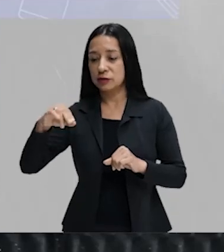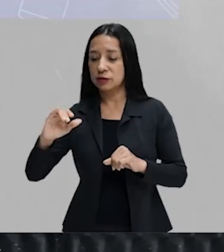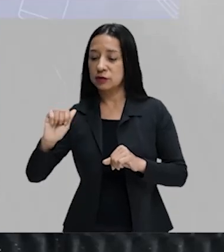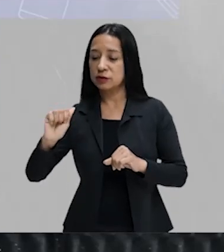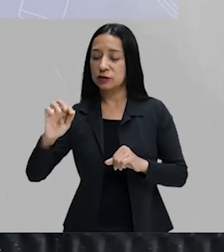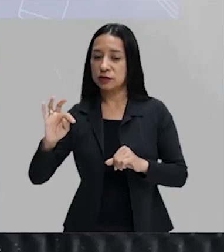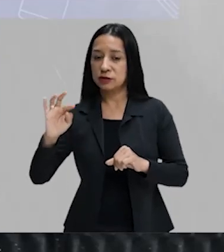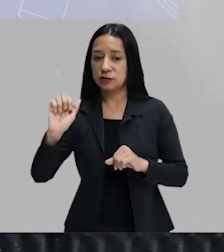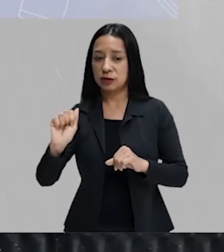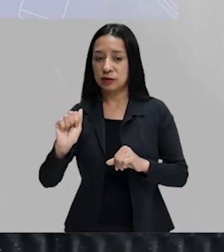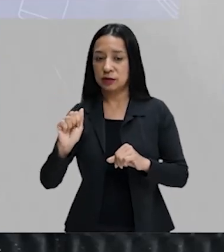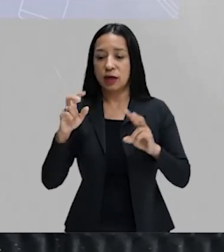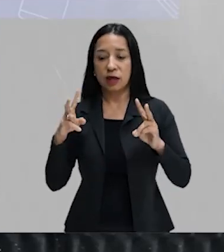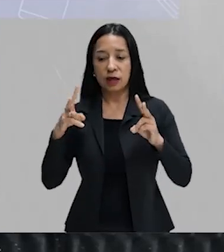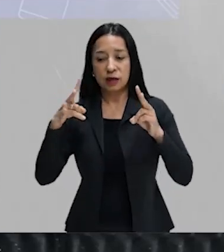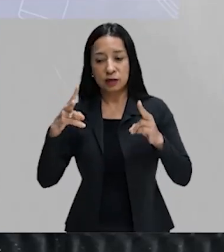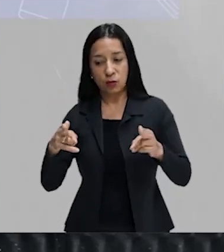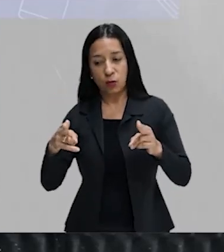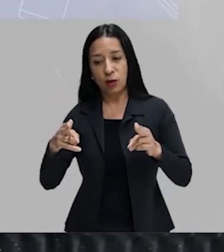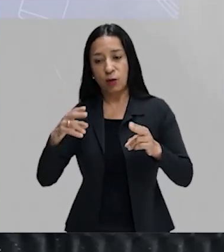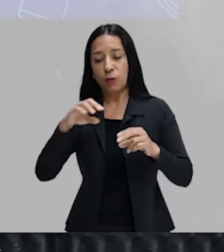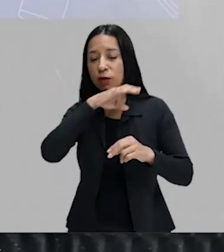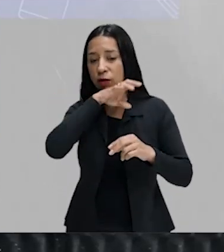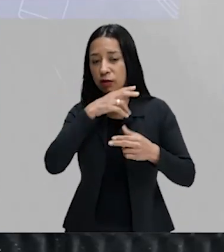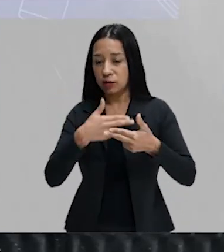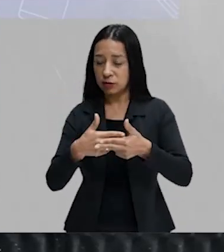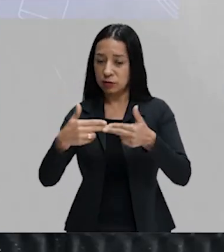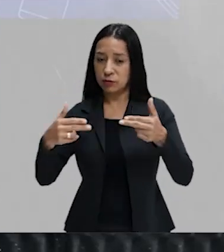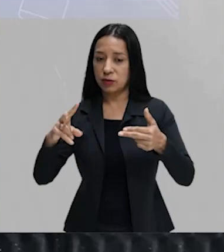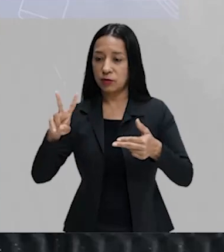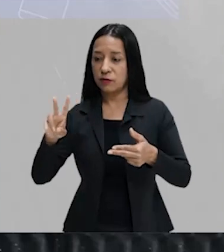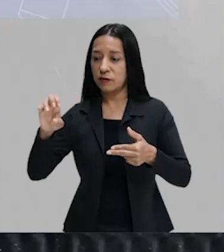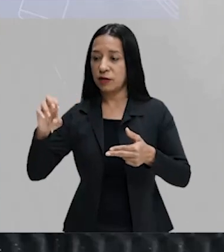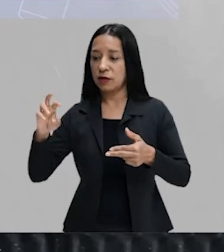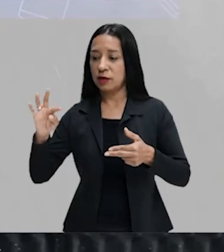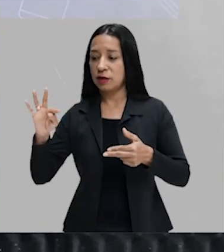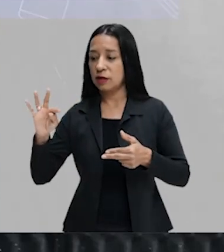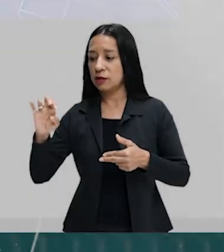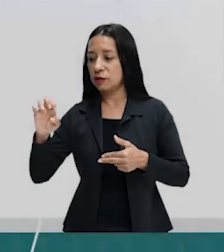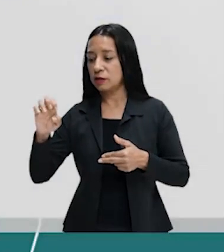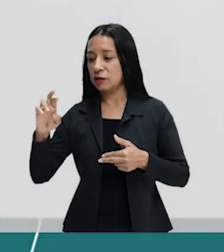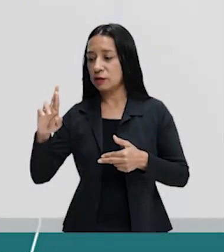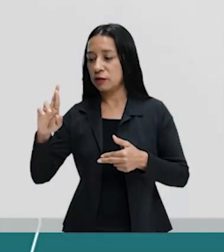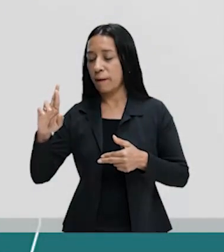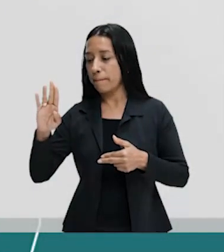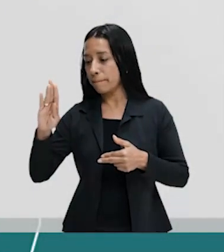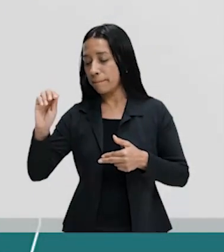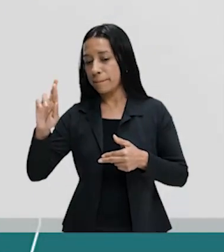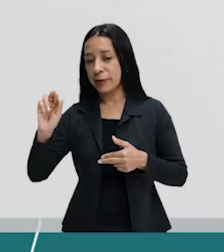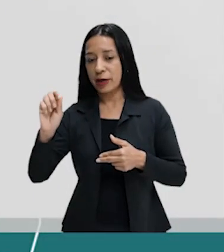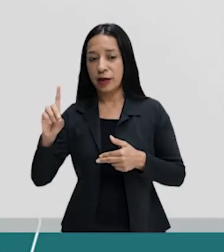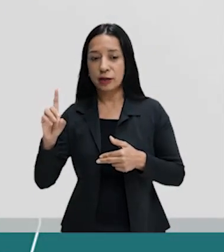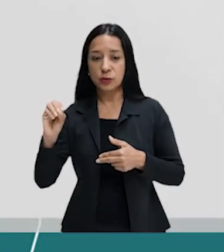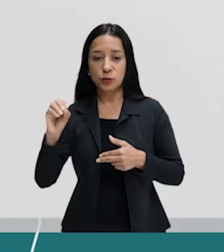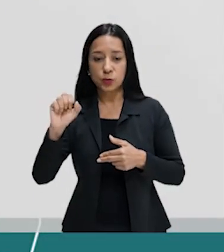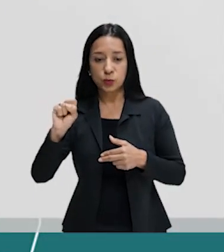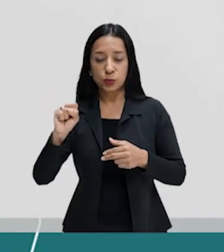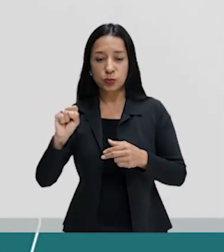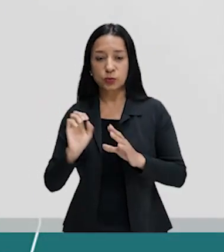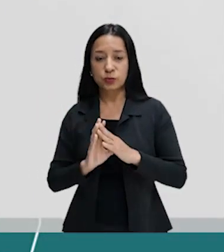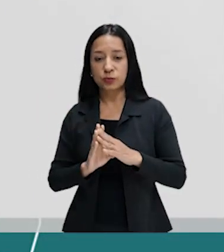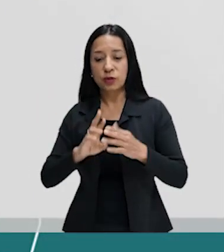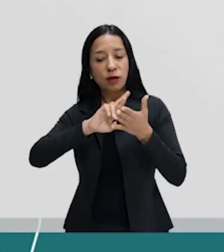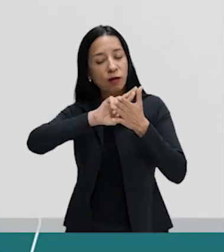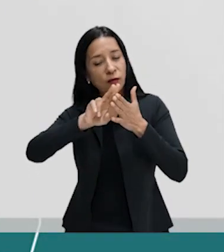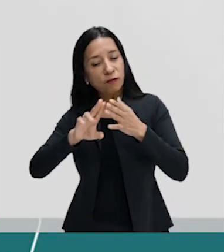a mesma coisa que animal vertebrado. Então, pessoal, esses são os vários filos, os 9 filos